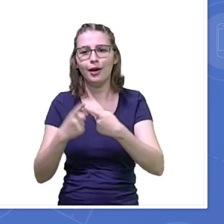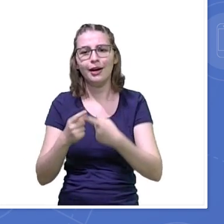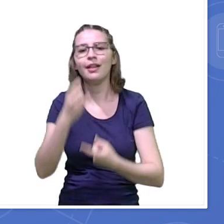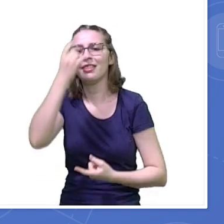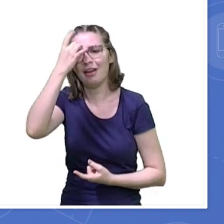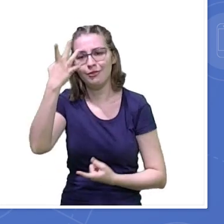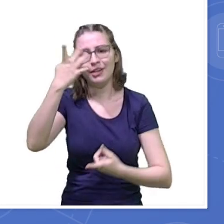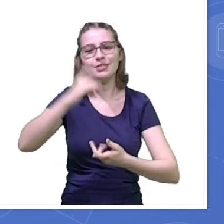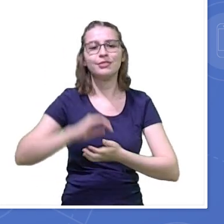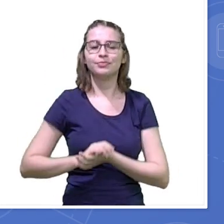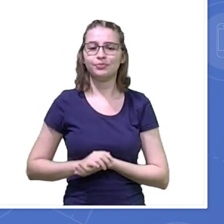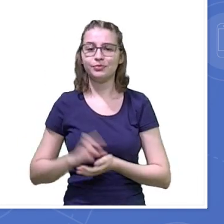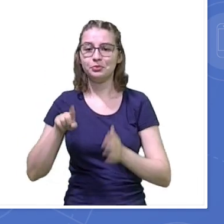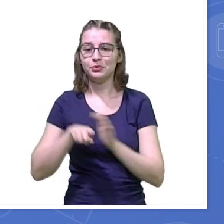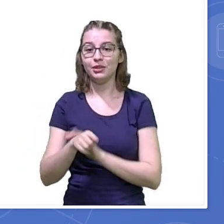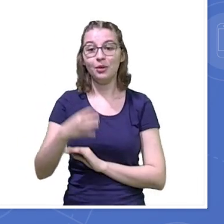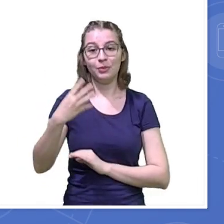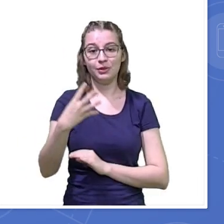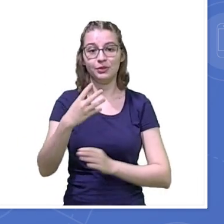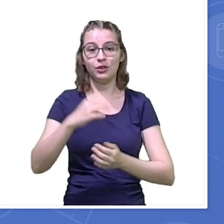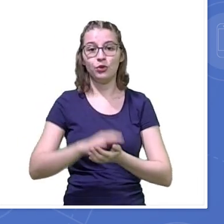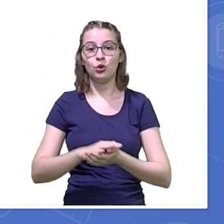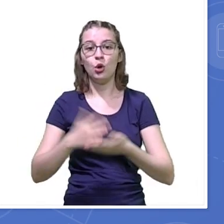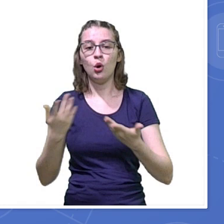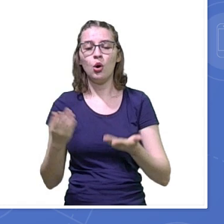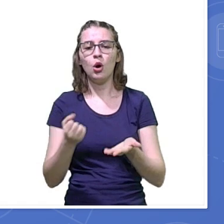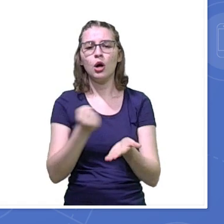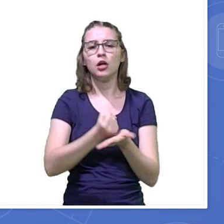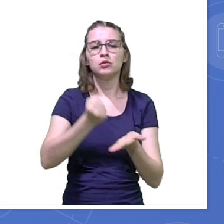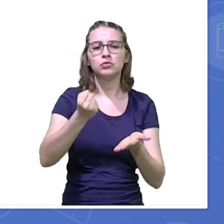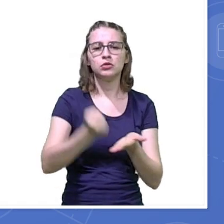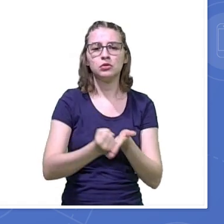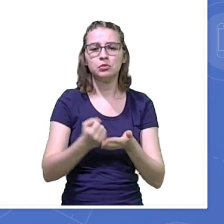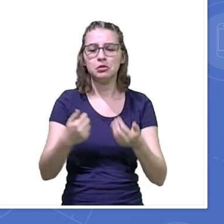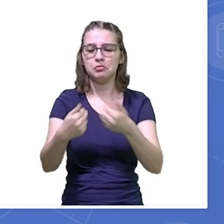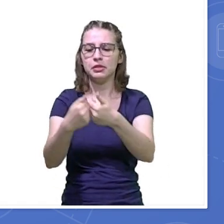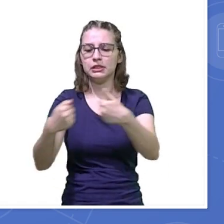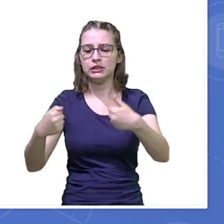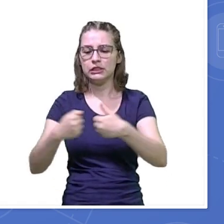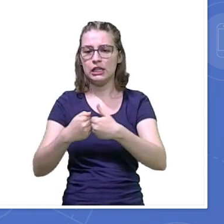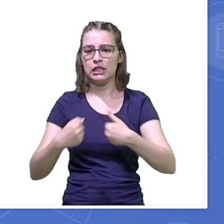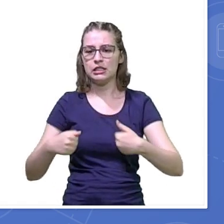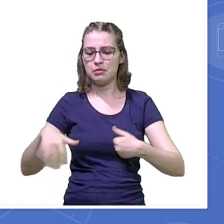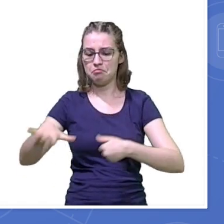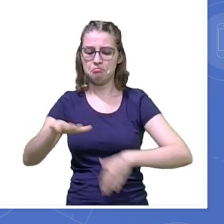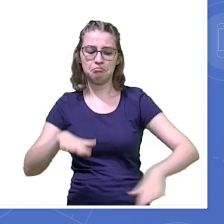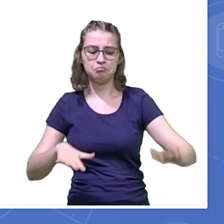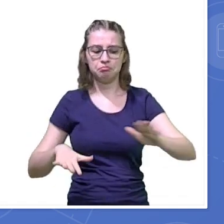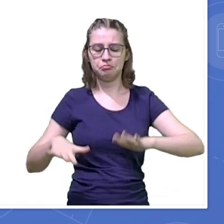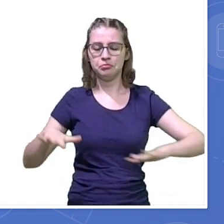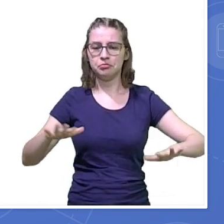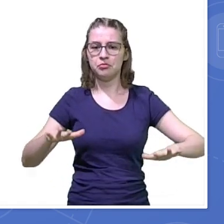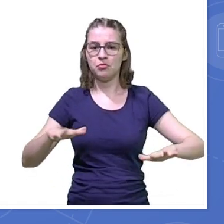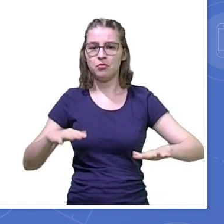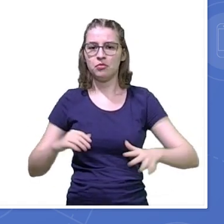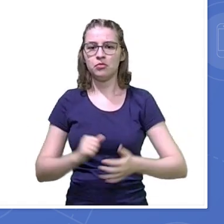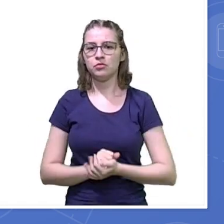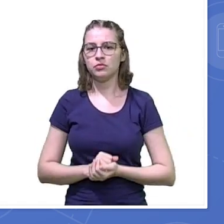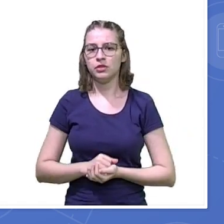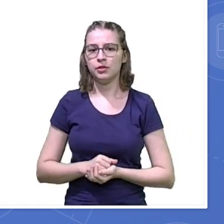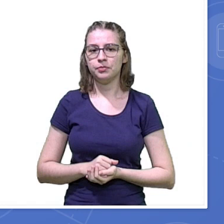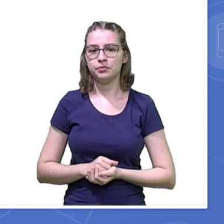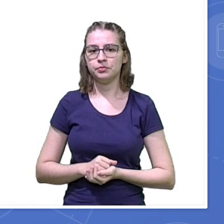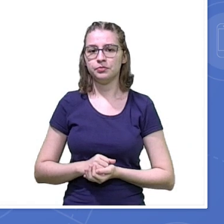questão número 4 aí. Qual tratado dividiu as terras recém-conhecidas e as que fossem conhecidas depois de 1494